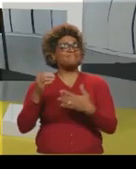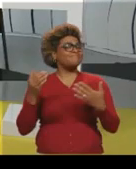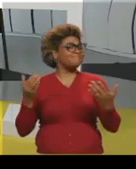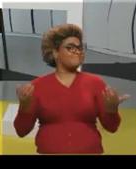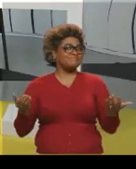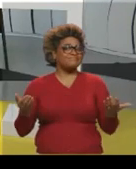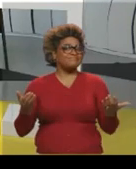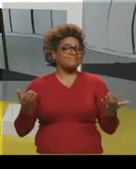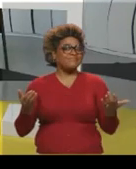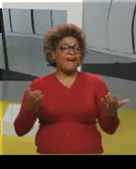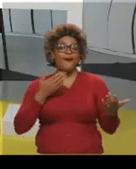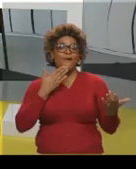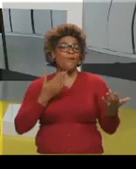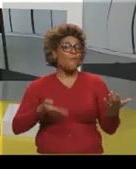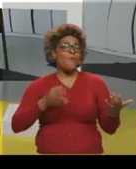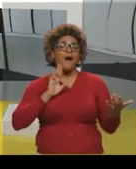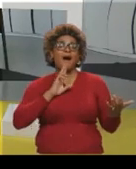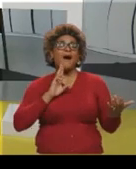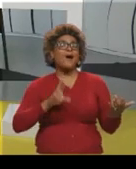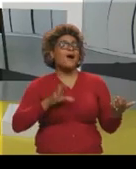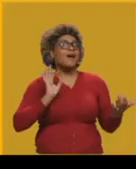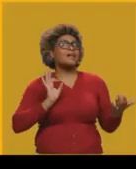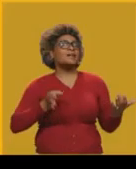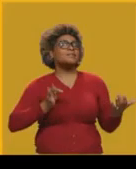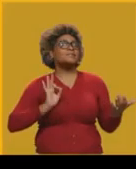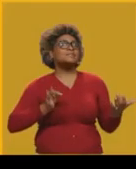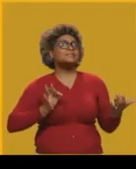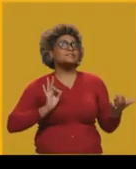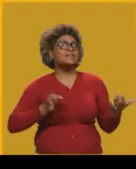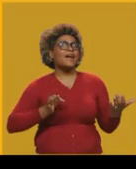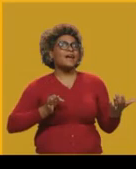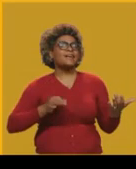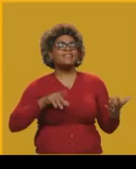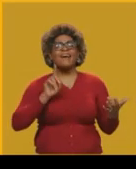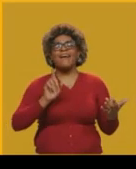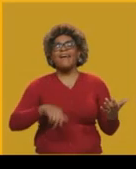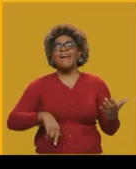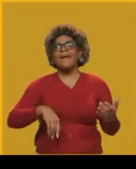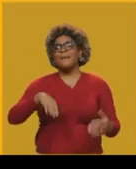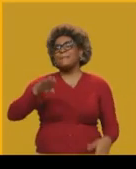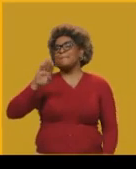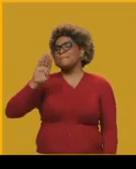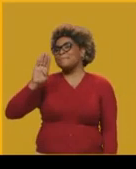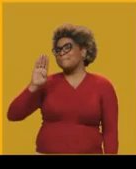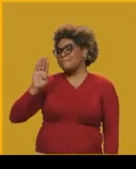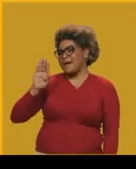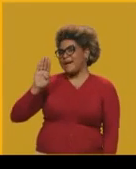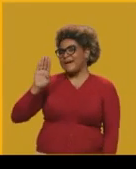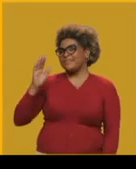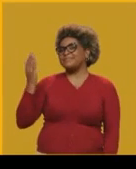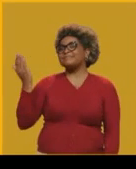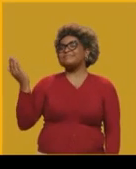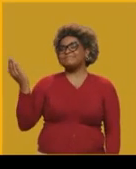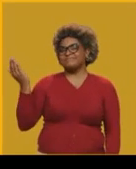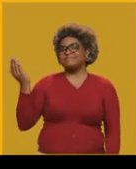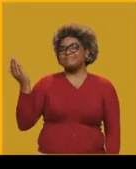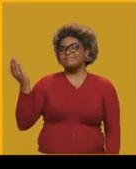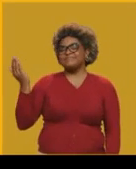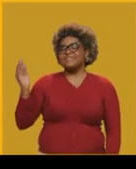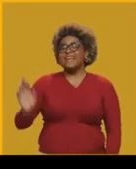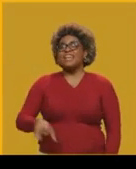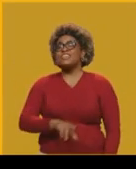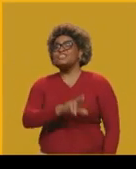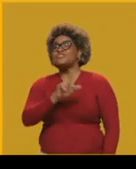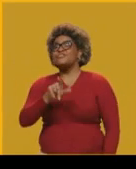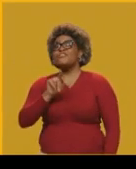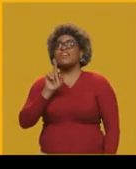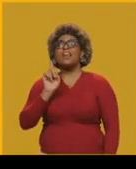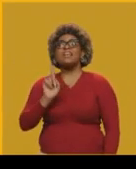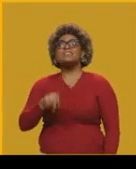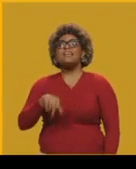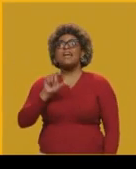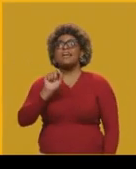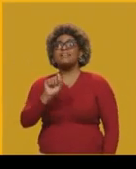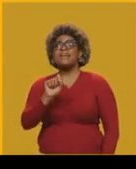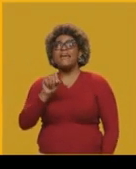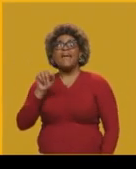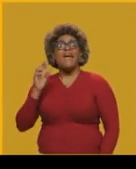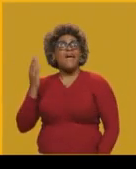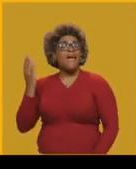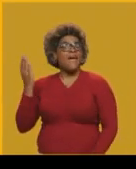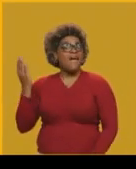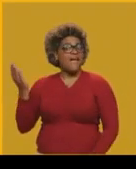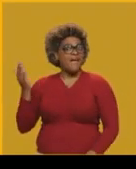qual que seria a resposta certa? Seria a letra B. A diferença, gente, é que nesse exercício usa-se a